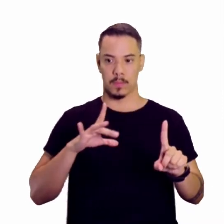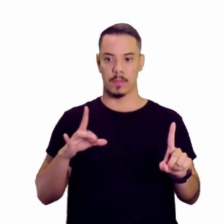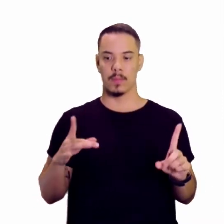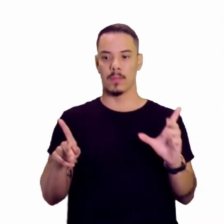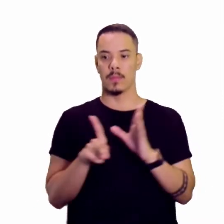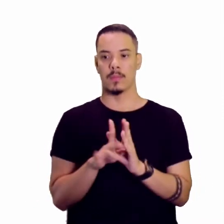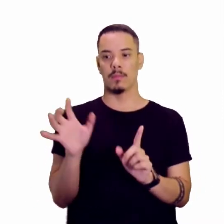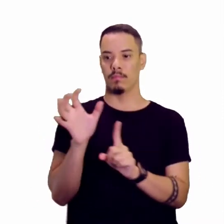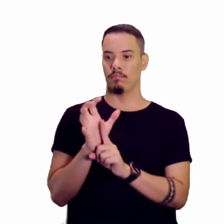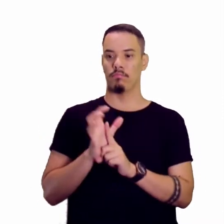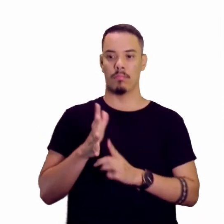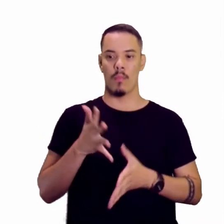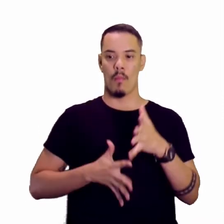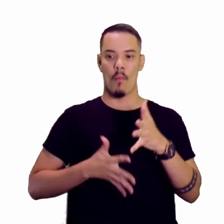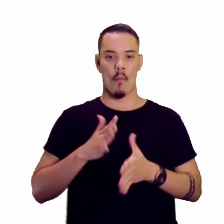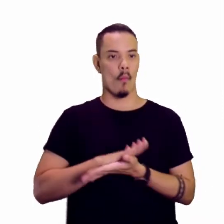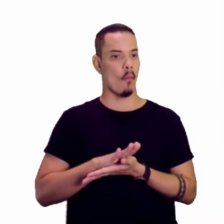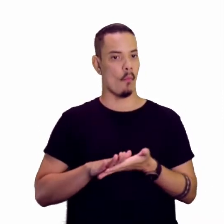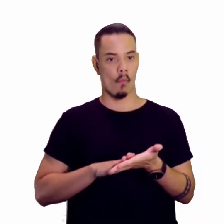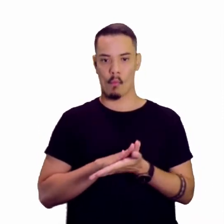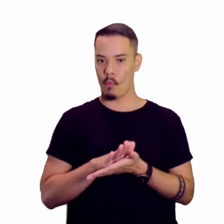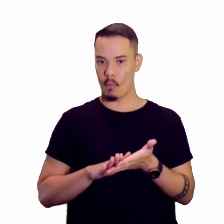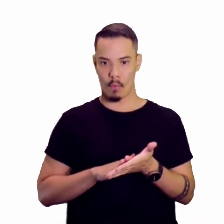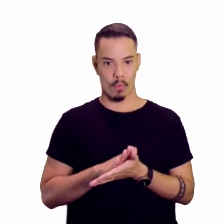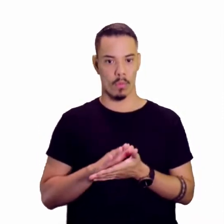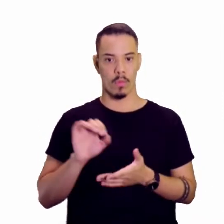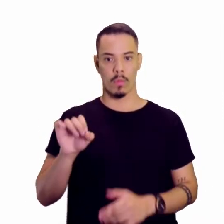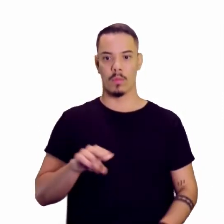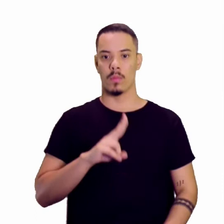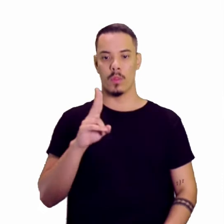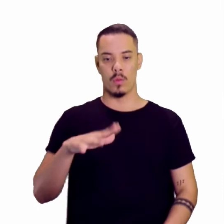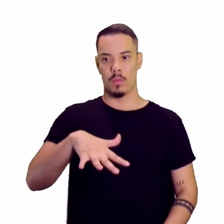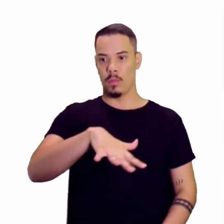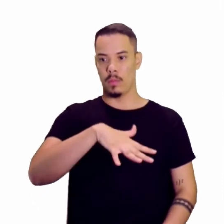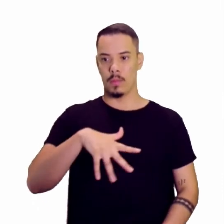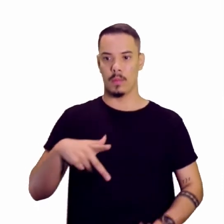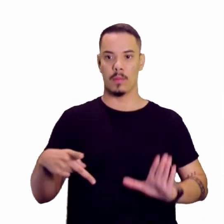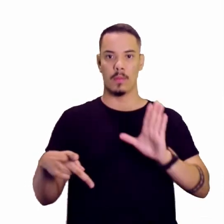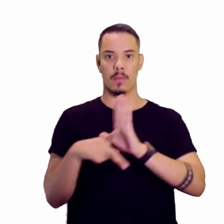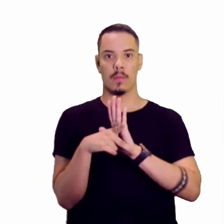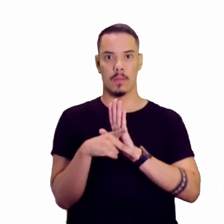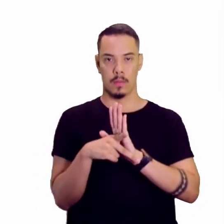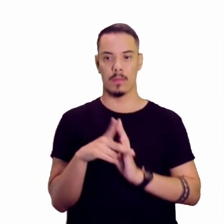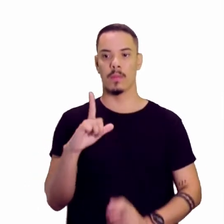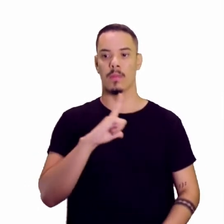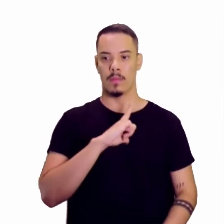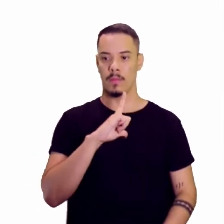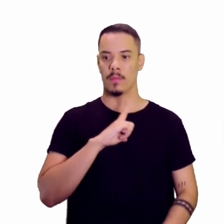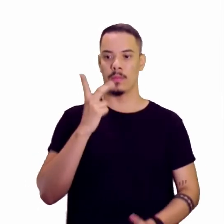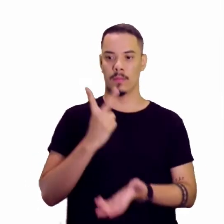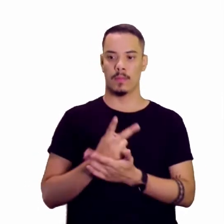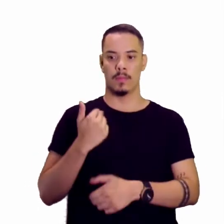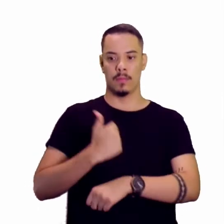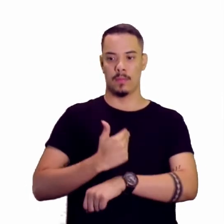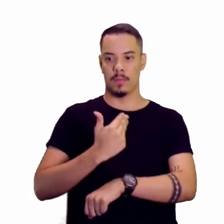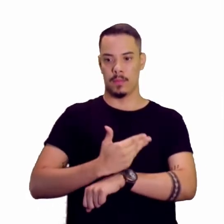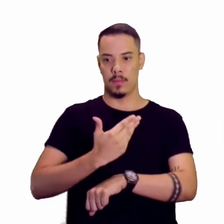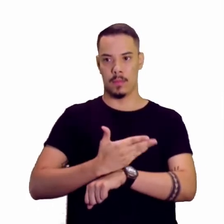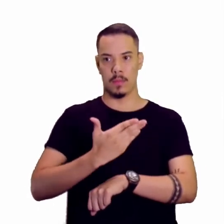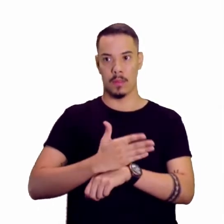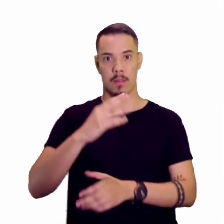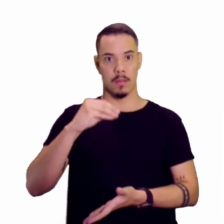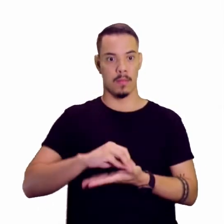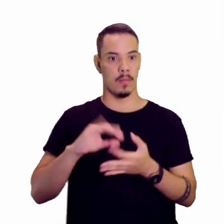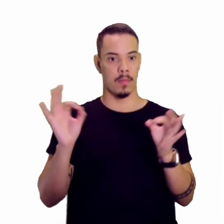da influência de qualquer objeto celeste, isto é, em uma região em que tivesse constante ausência de gravidade, né,